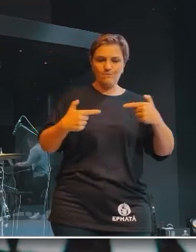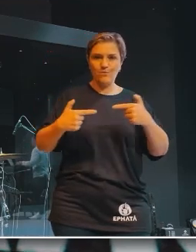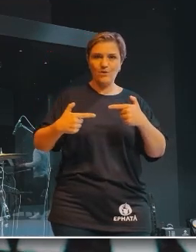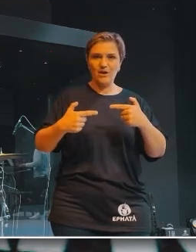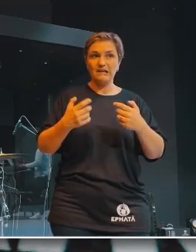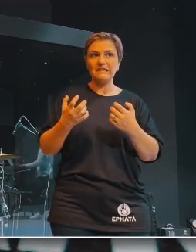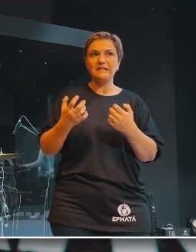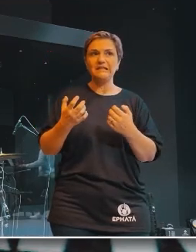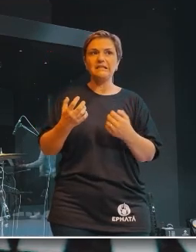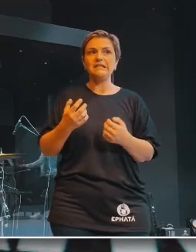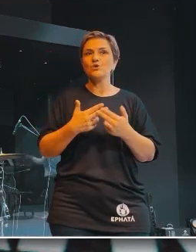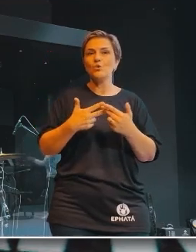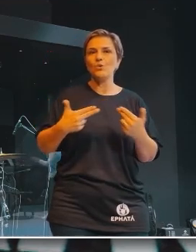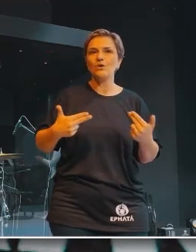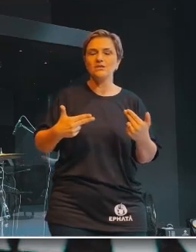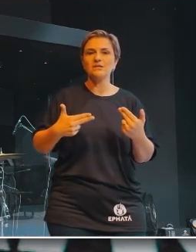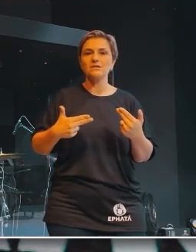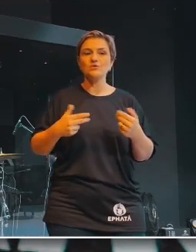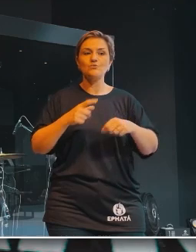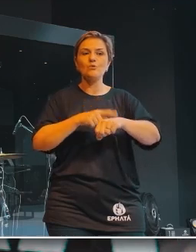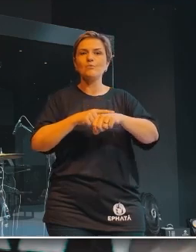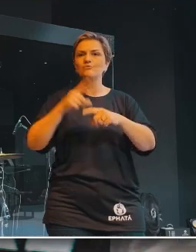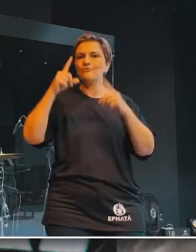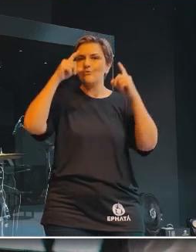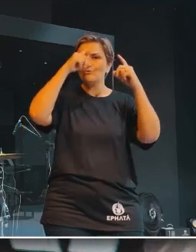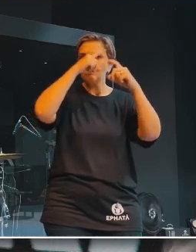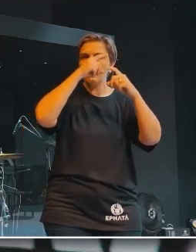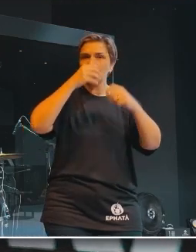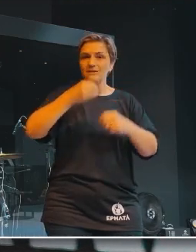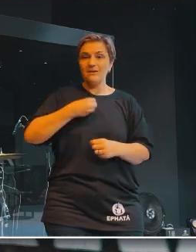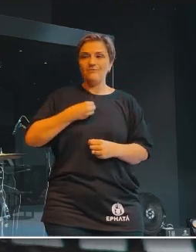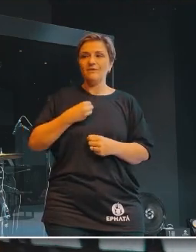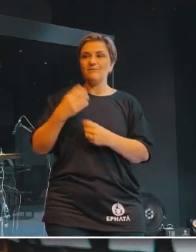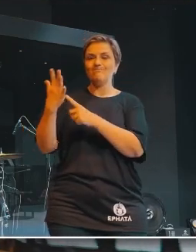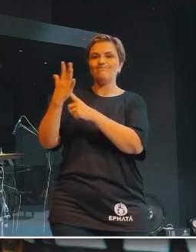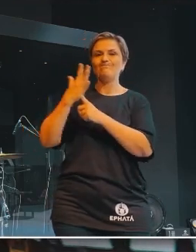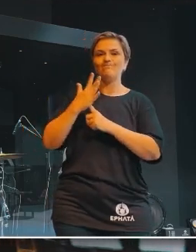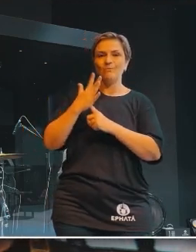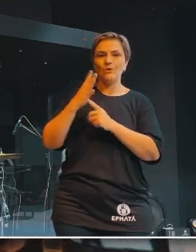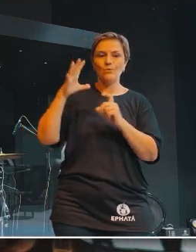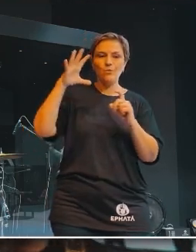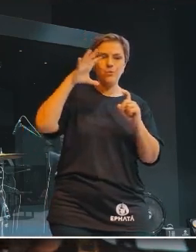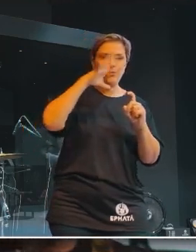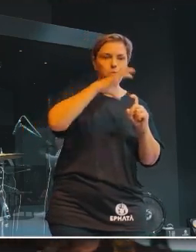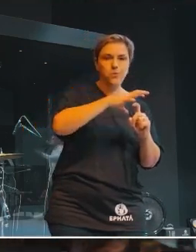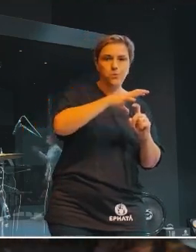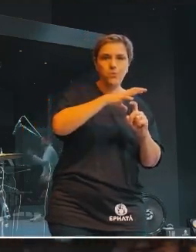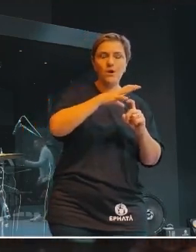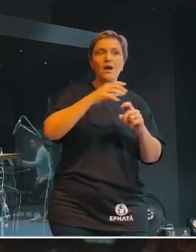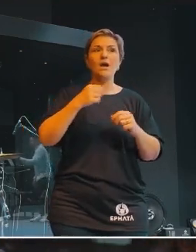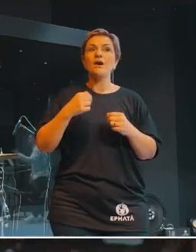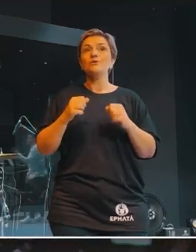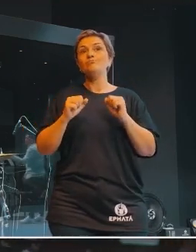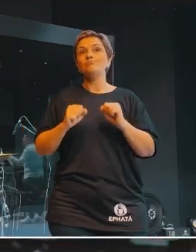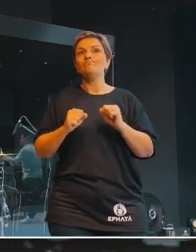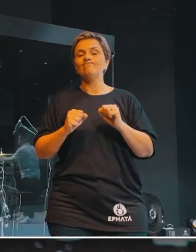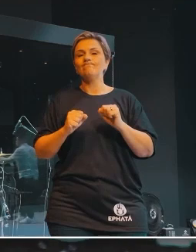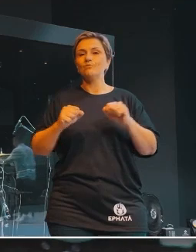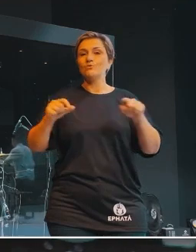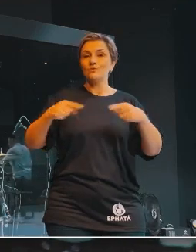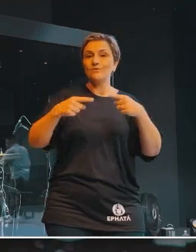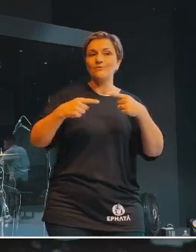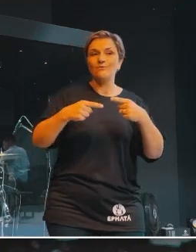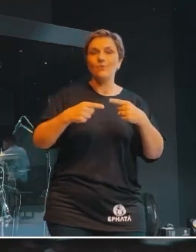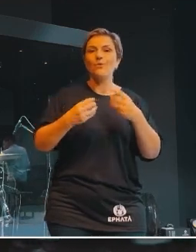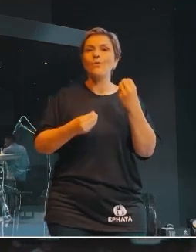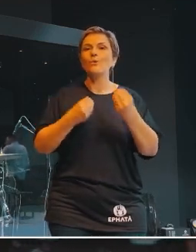impõe, nós podemos enxergar de duas maneiras: guerras, pressões, desafios como